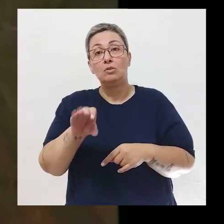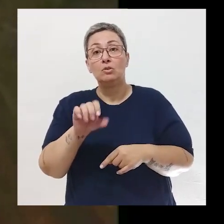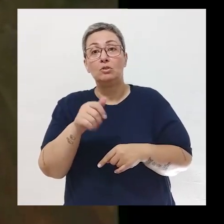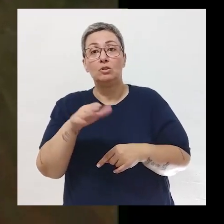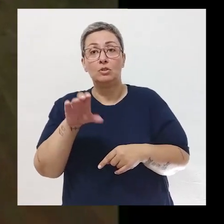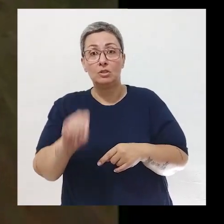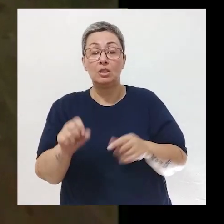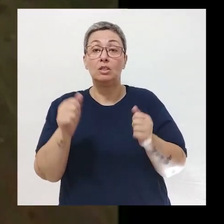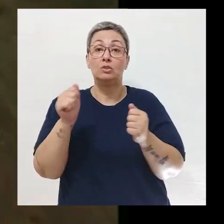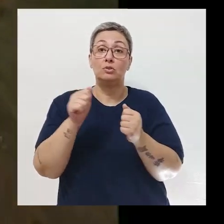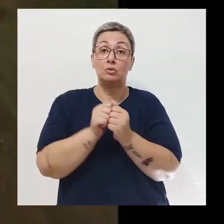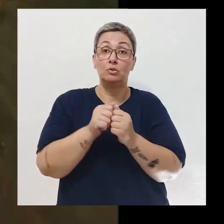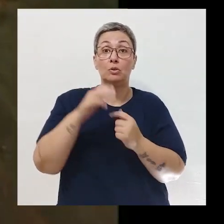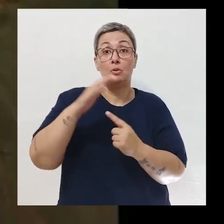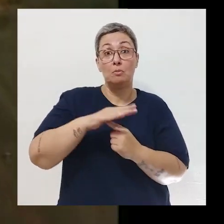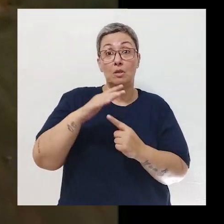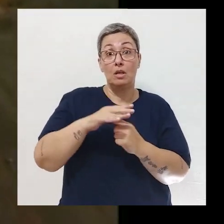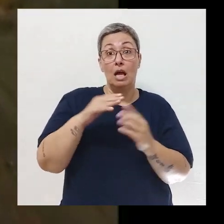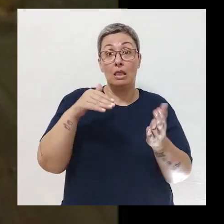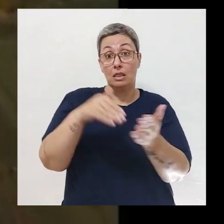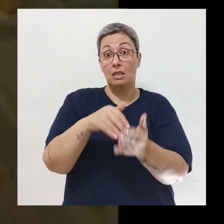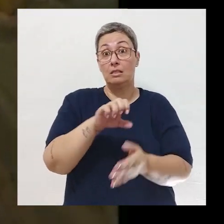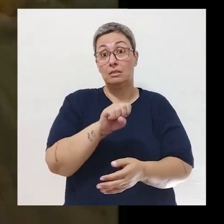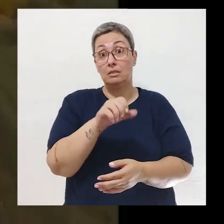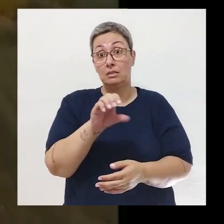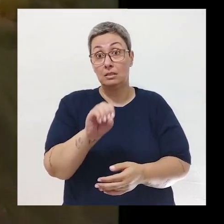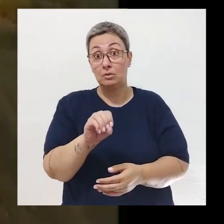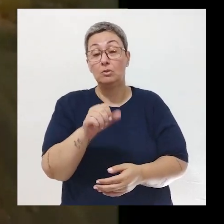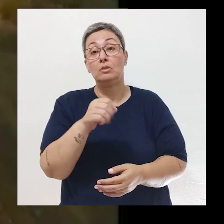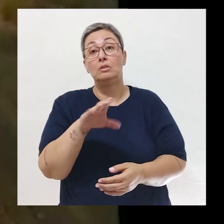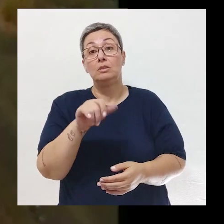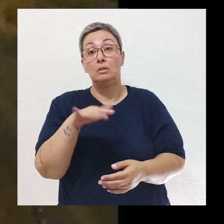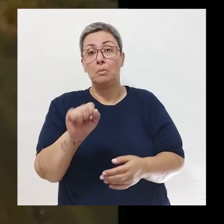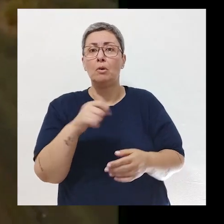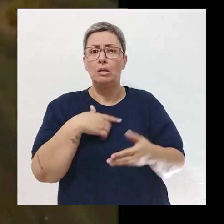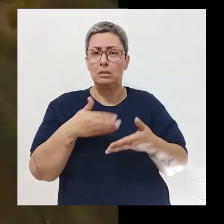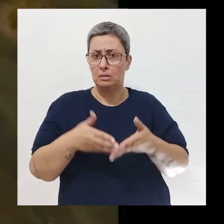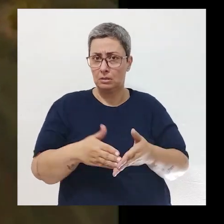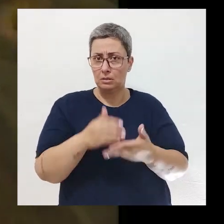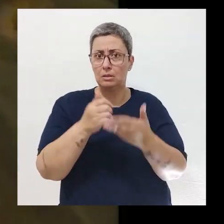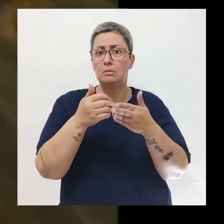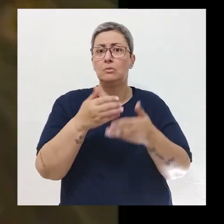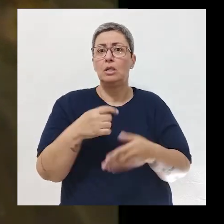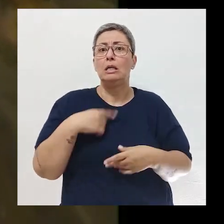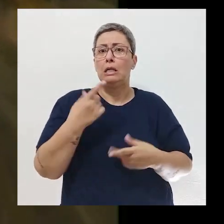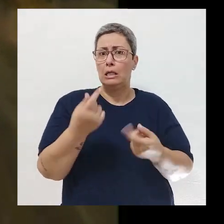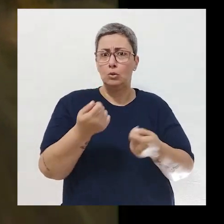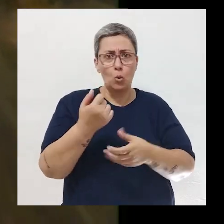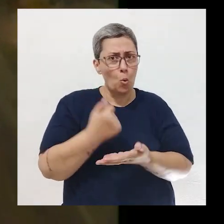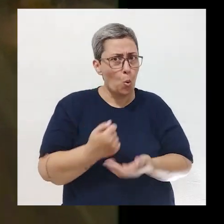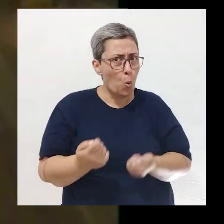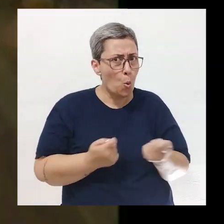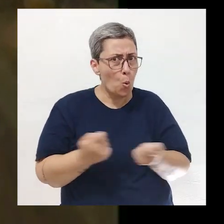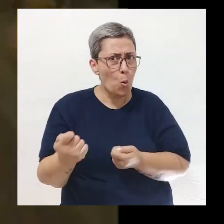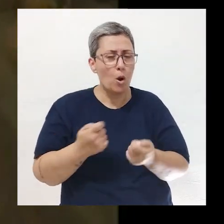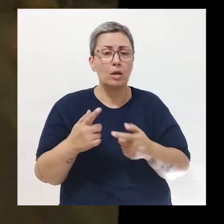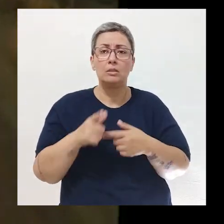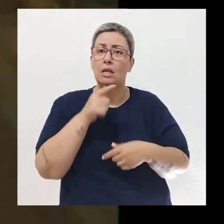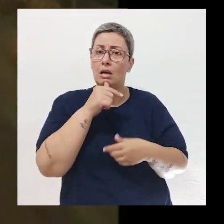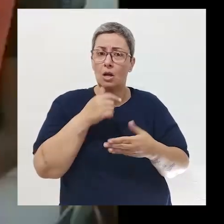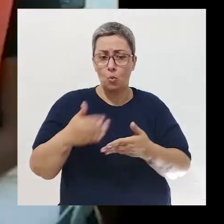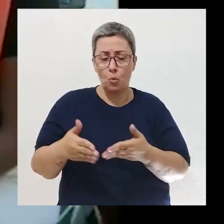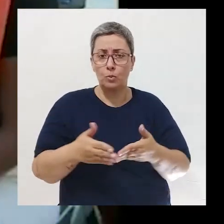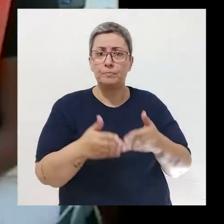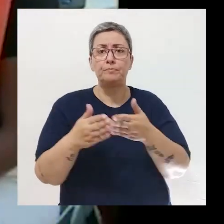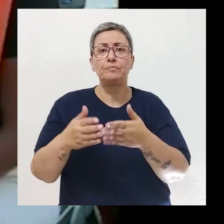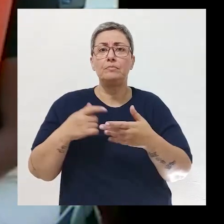Dourados com Paraná, o qual vai até São Simão, Goiás. Esse transporte é importante, feito pela água, né? É uma grande economia para o país, através da